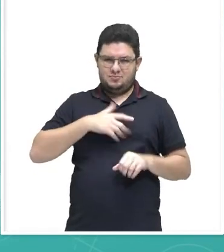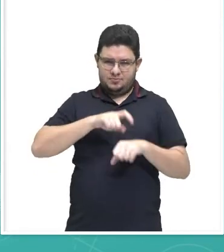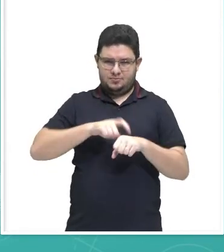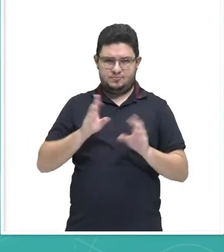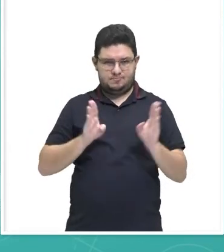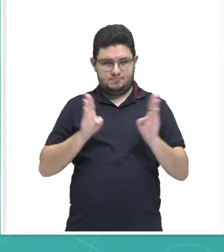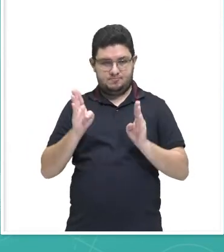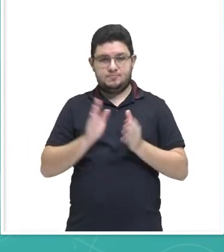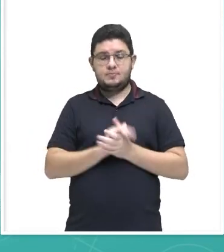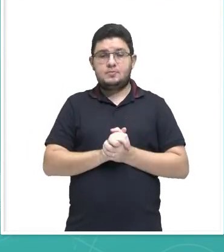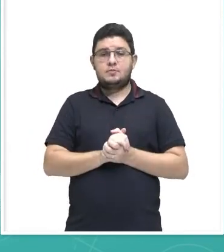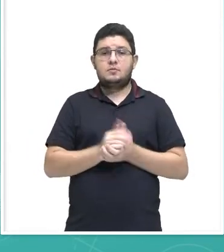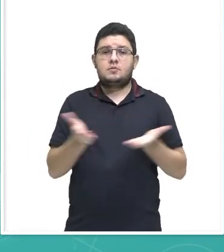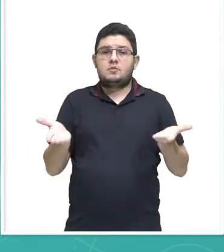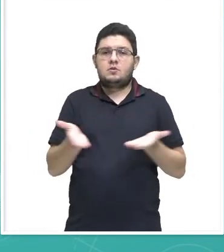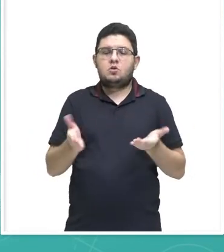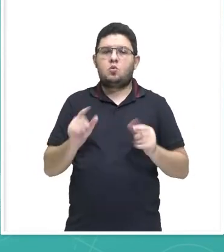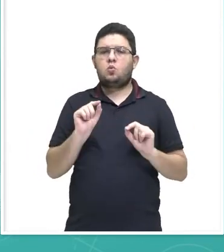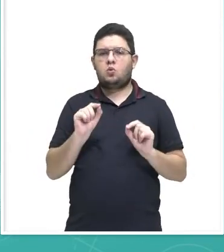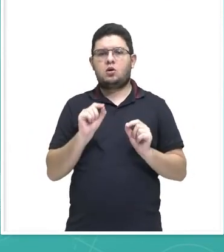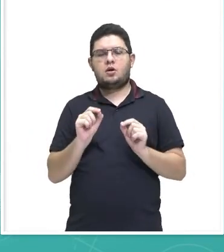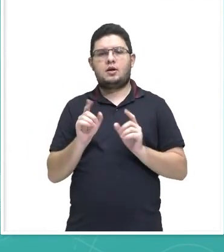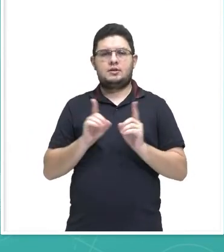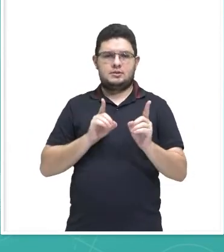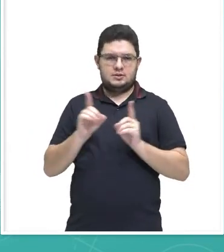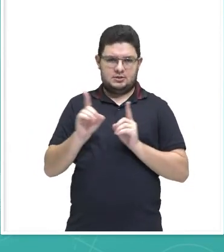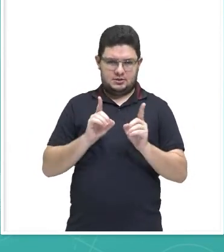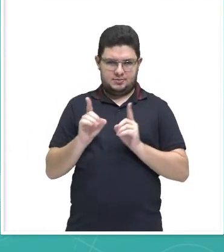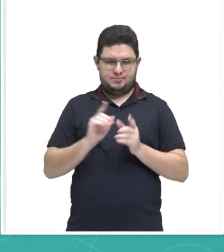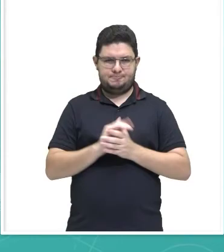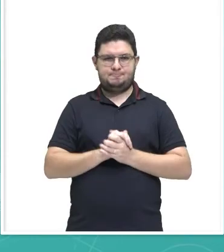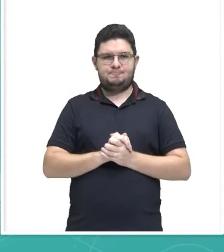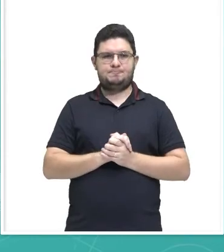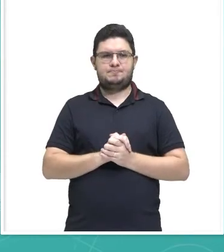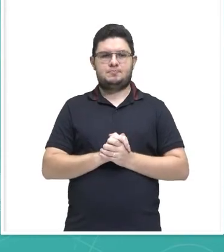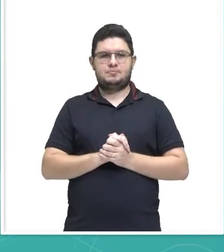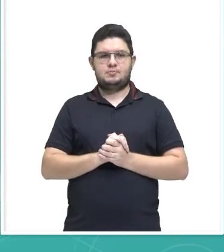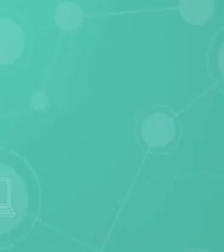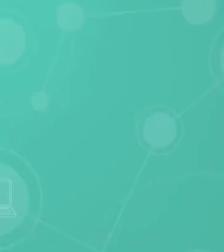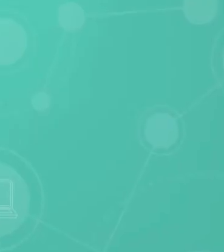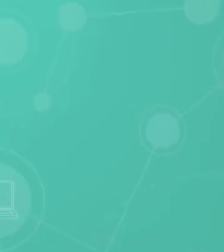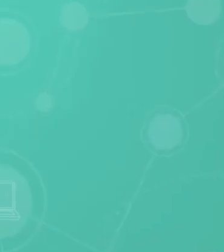momento. Vamos agora à nossa dinâmica local interativa.